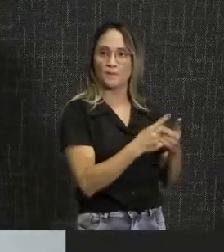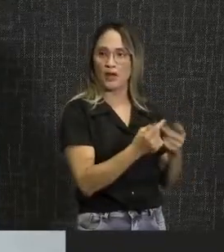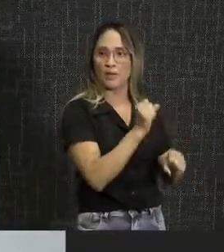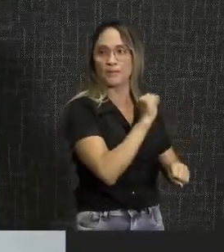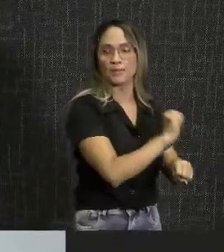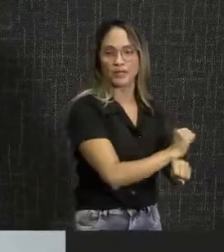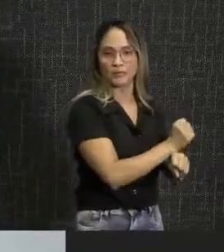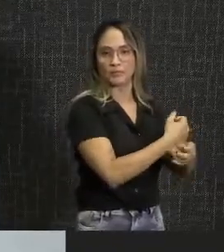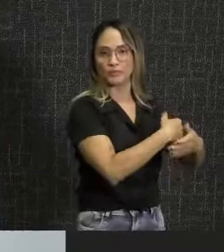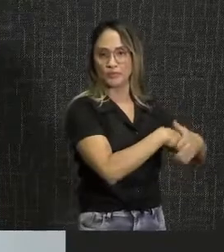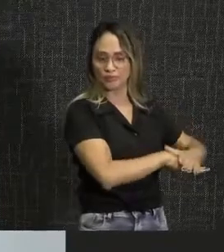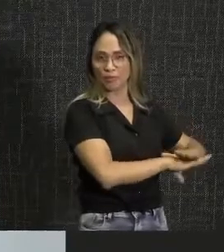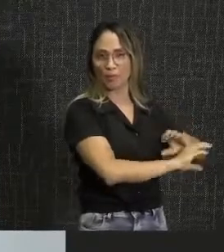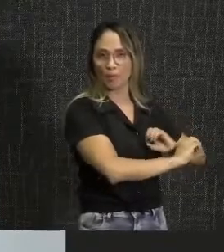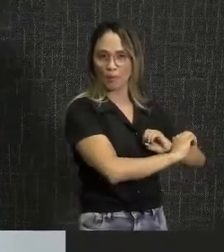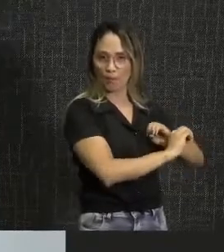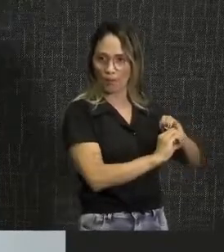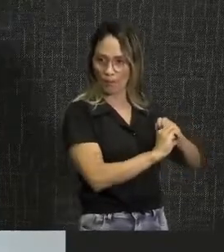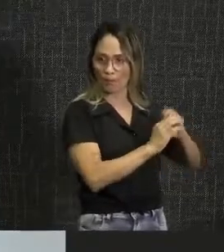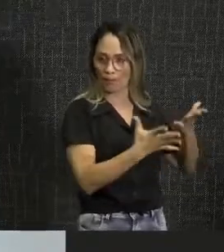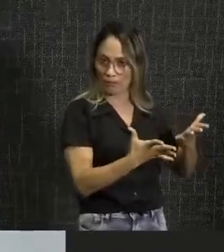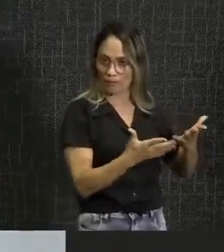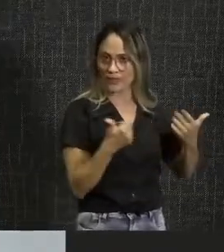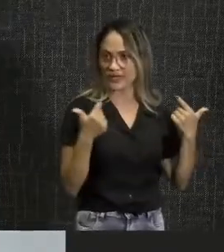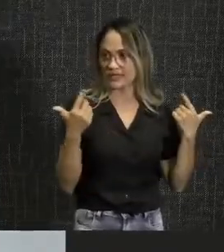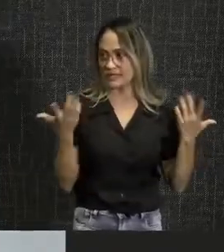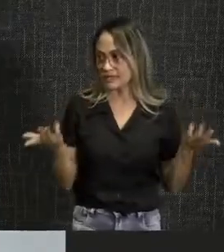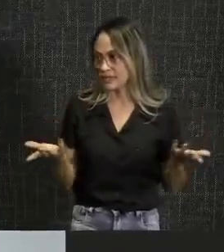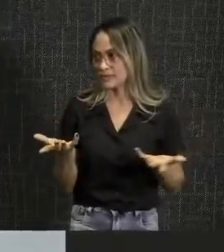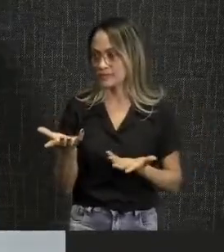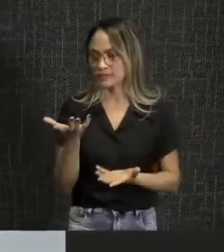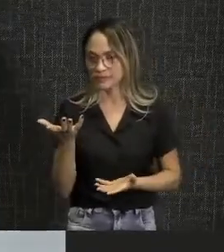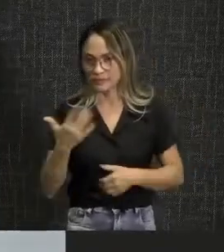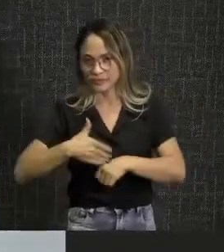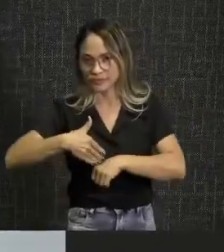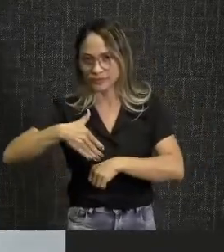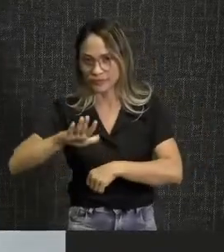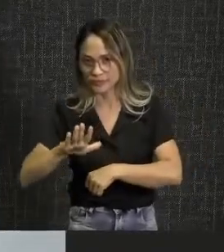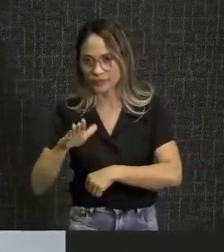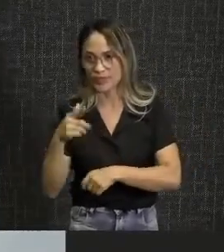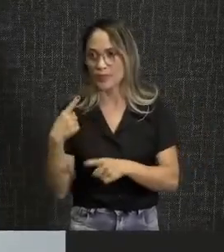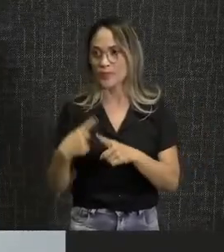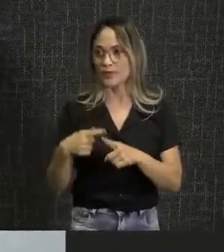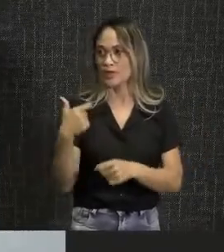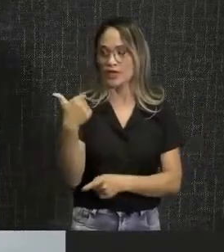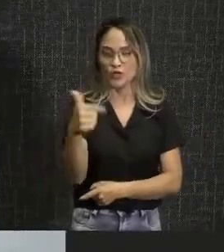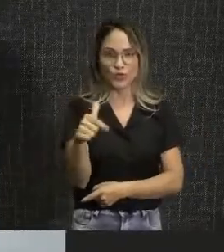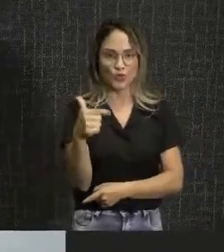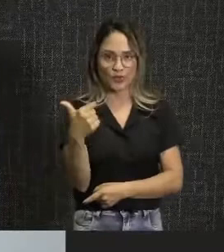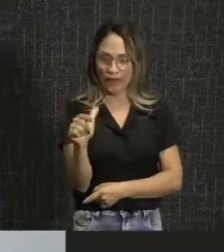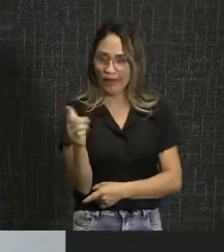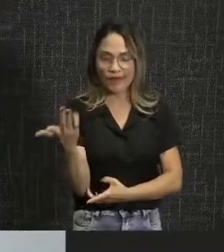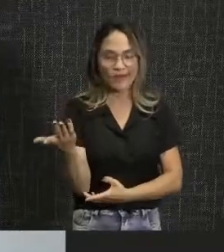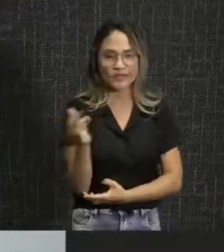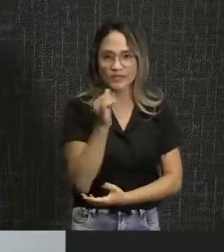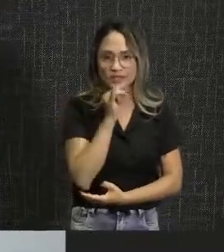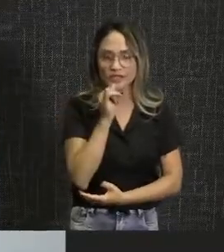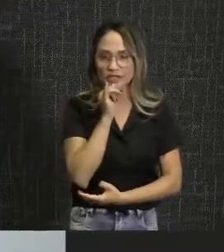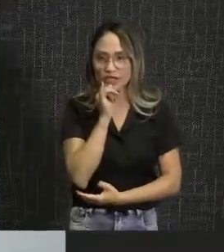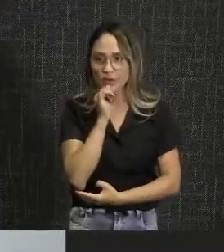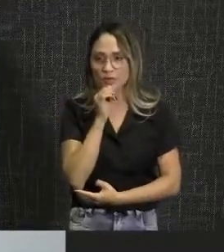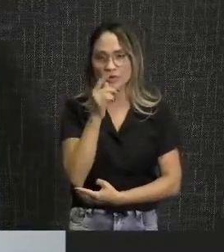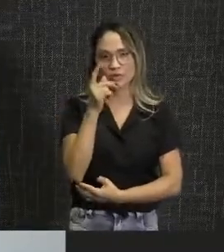eles estão ociosos, não porque querem, mas porque você não tem uma demanda para contratar